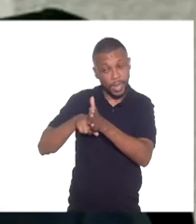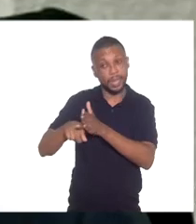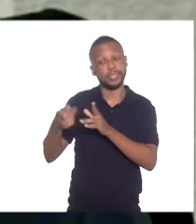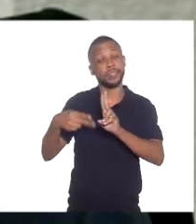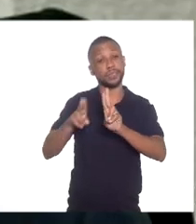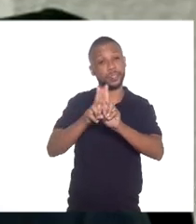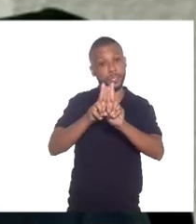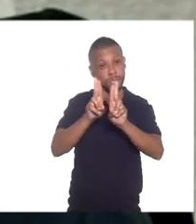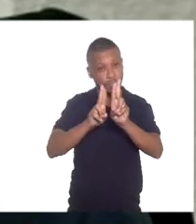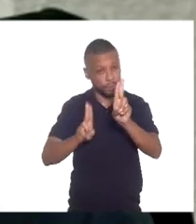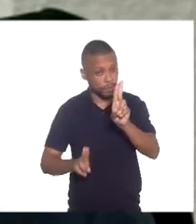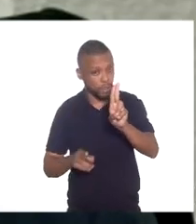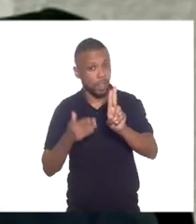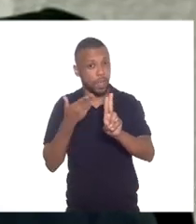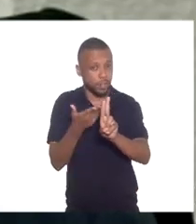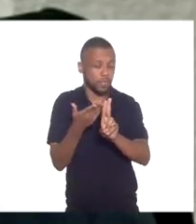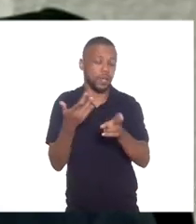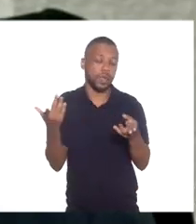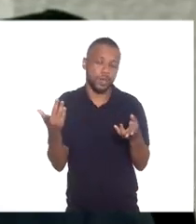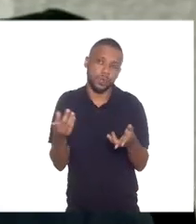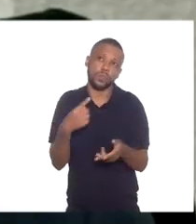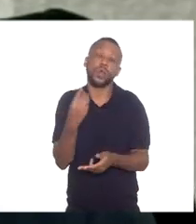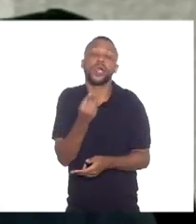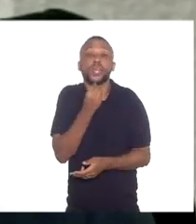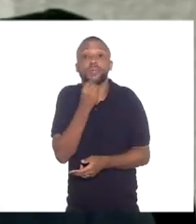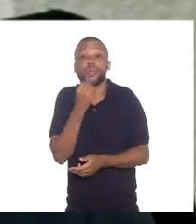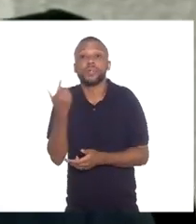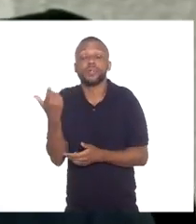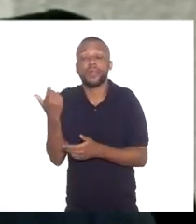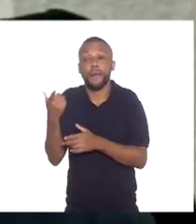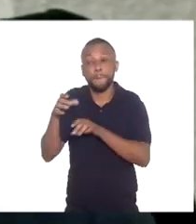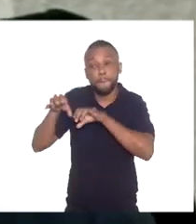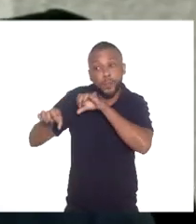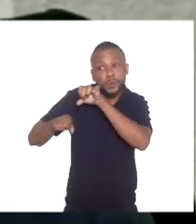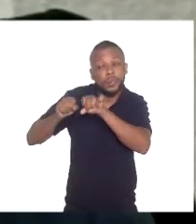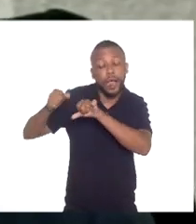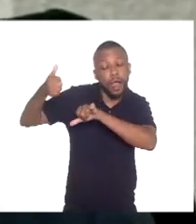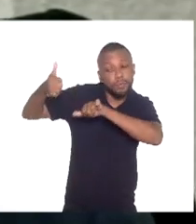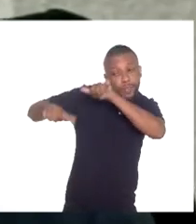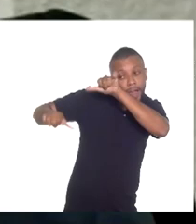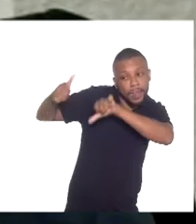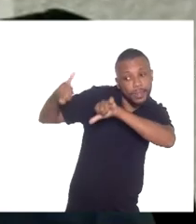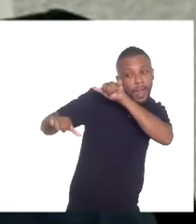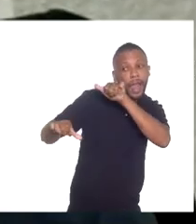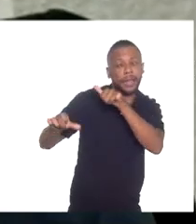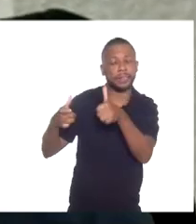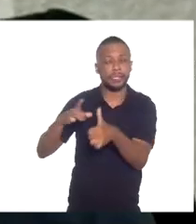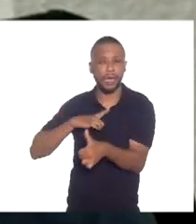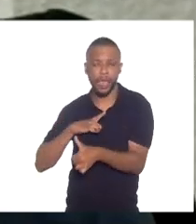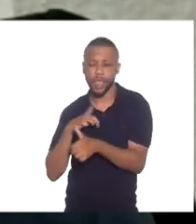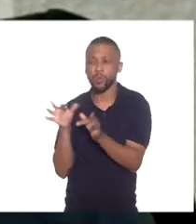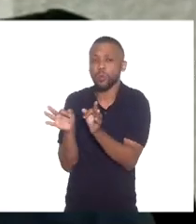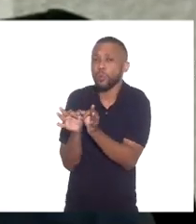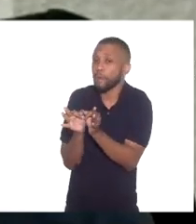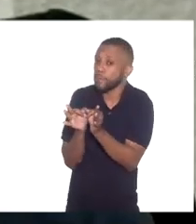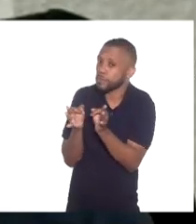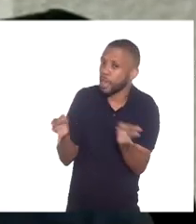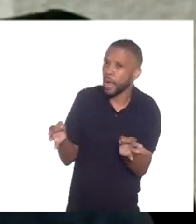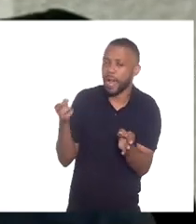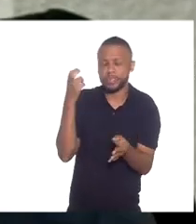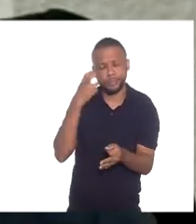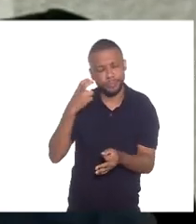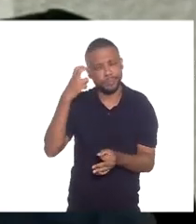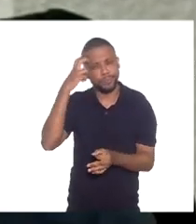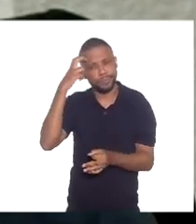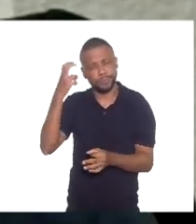falando com ele que a gente tinha que procurar trazer a Magda mais para perto da gente, com toda a sabedoria e a humildade dela, que também é